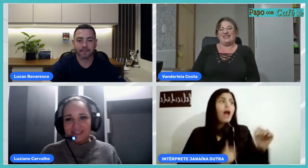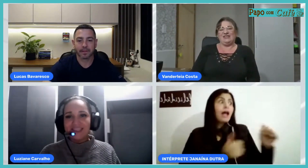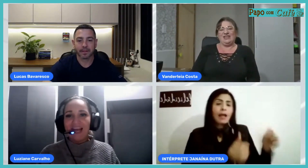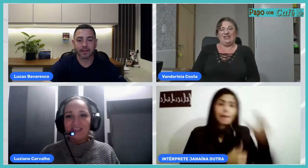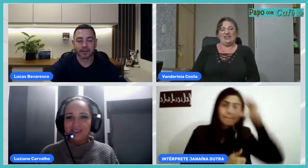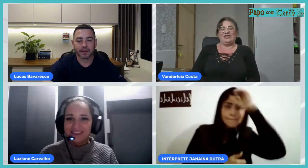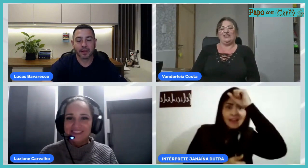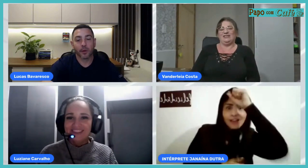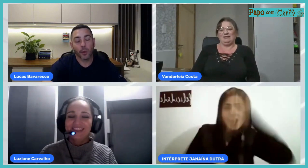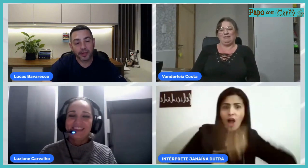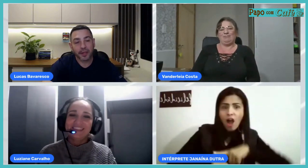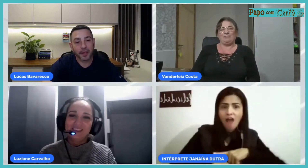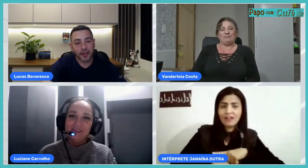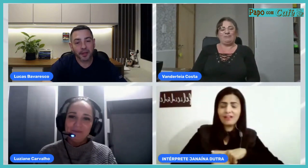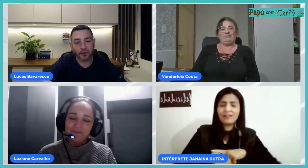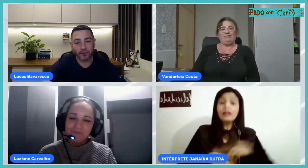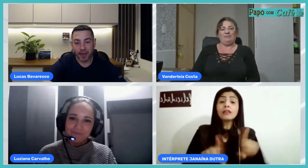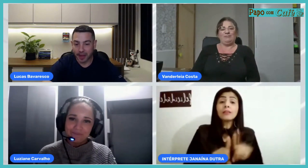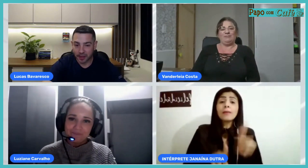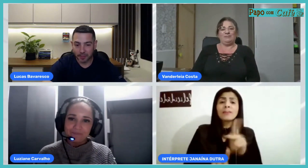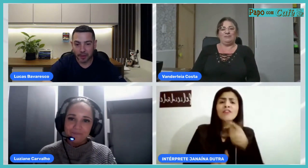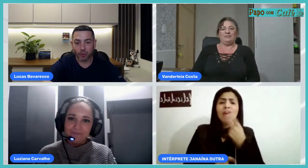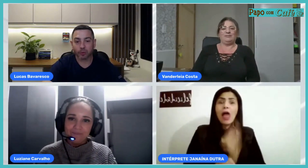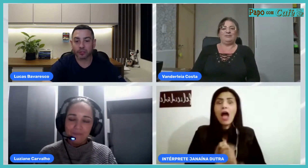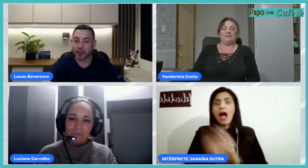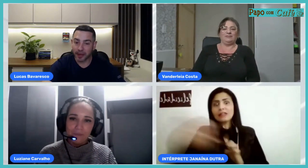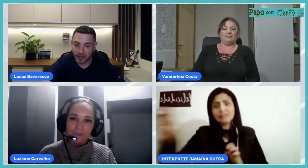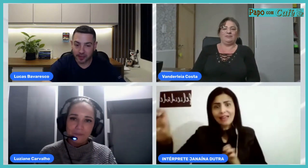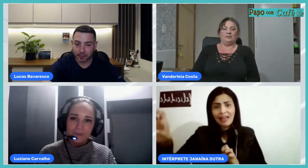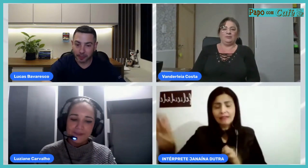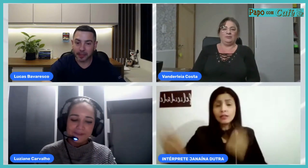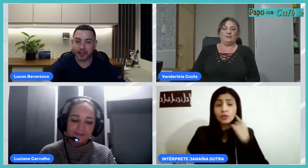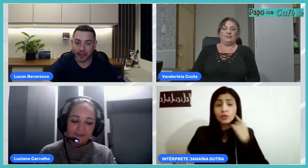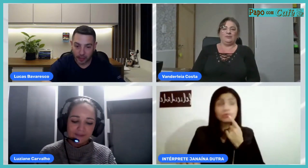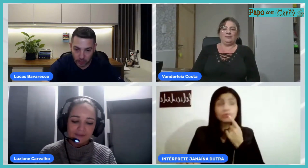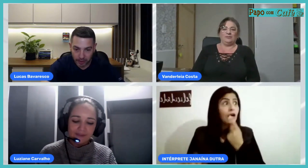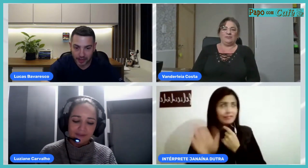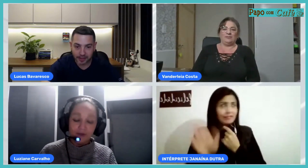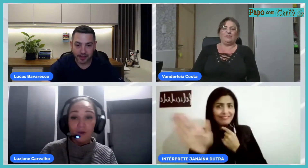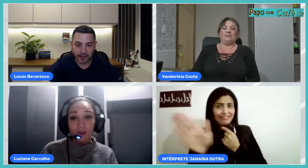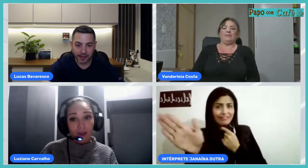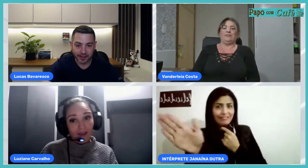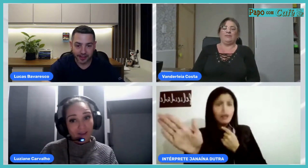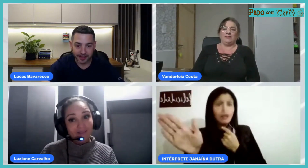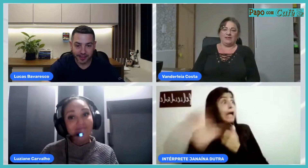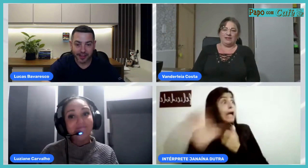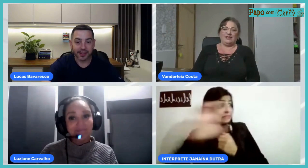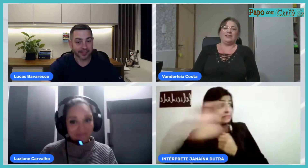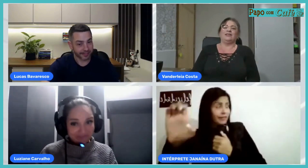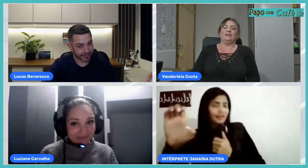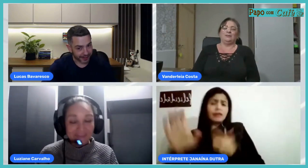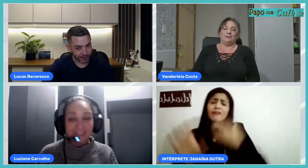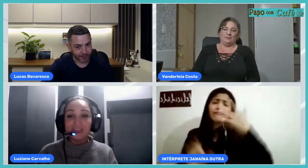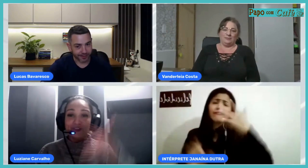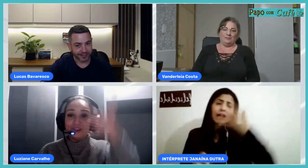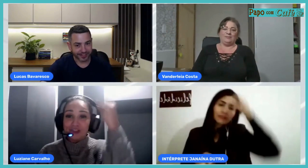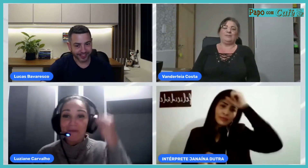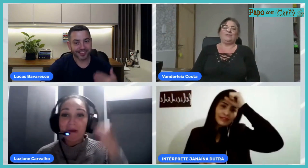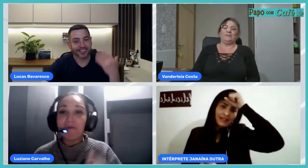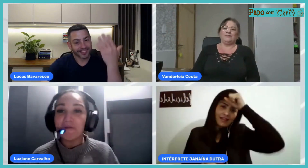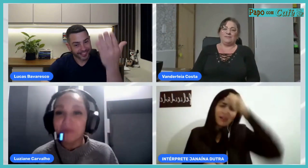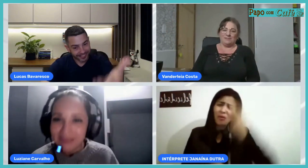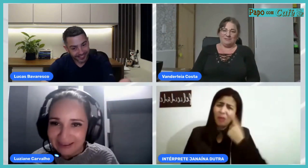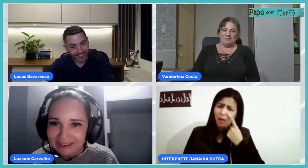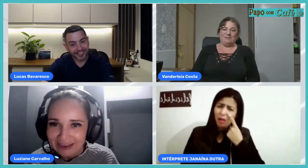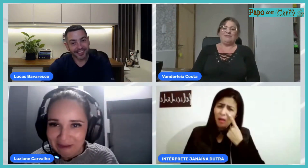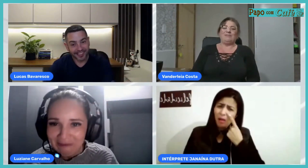um aprendizado. Quanta gente não viaja para outros países para aprender a língua inglesa, né? Então, e aí a gente tem